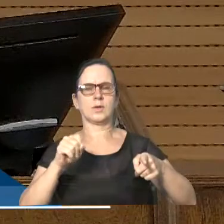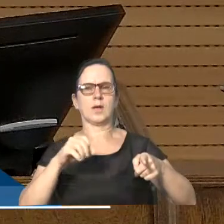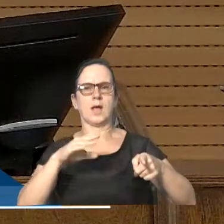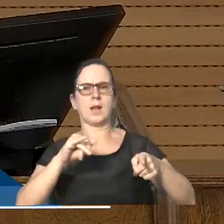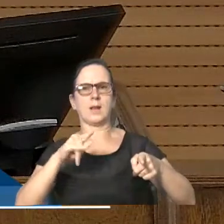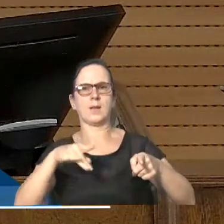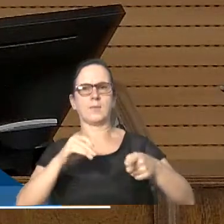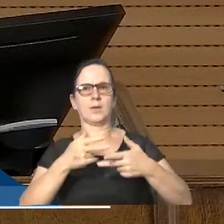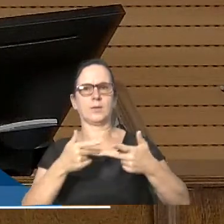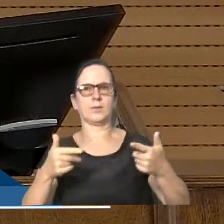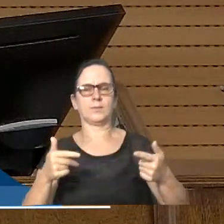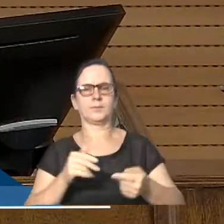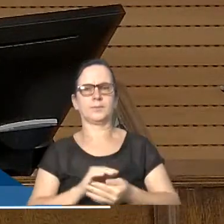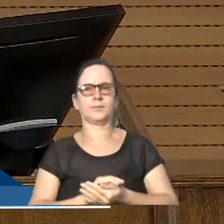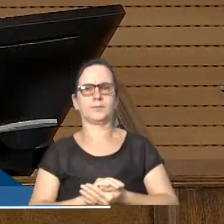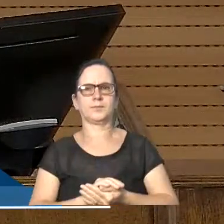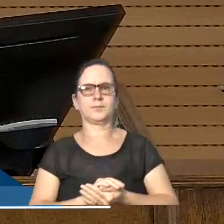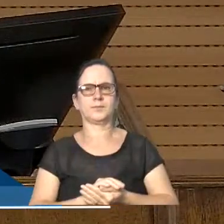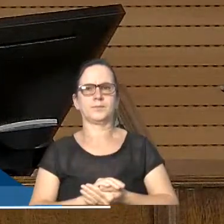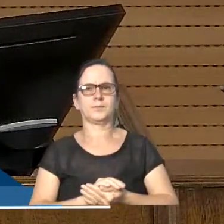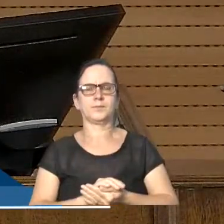que menciona, e da Outra Providência.